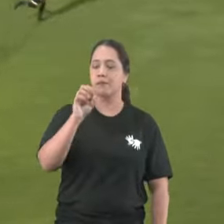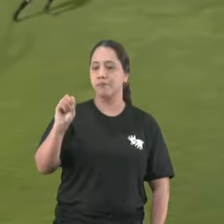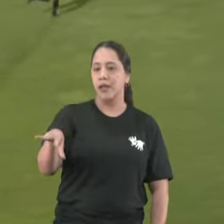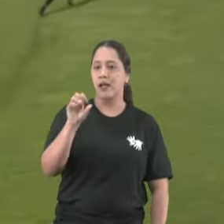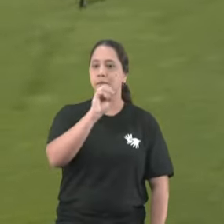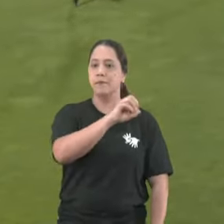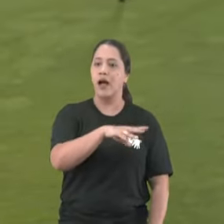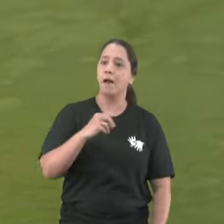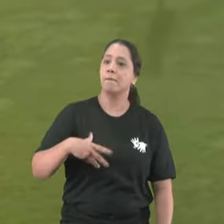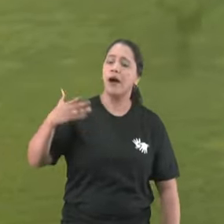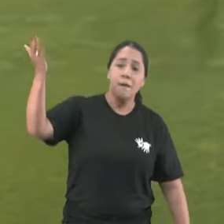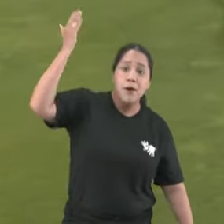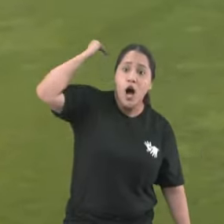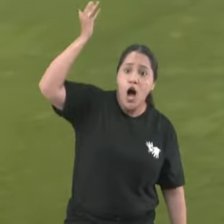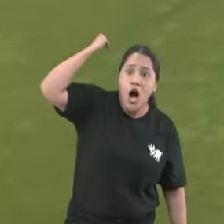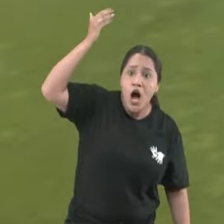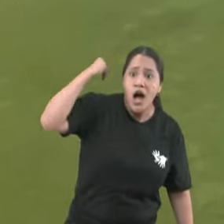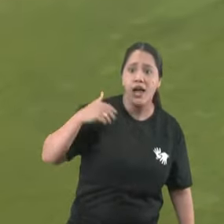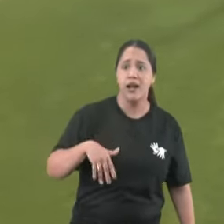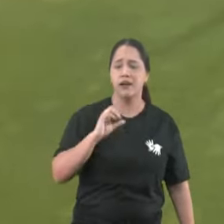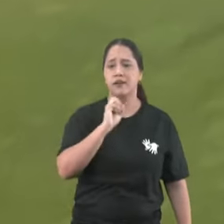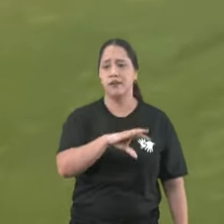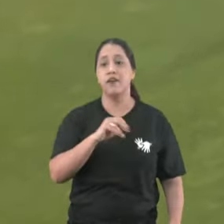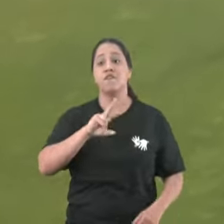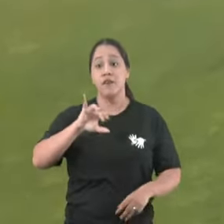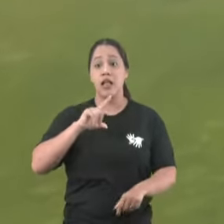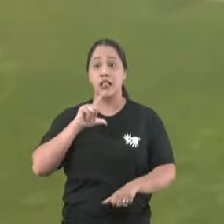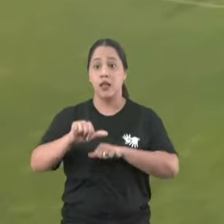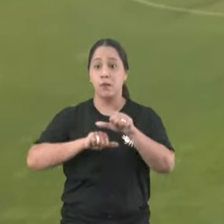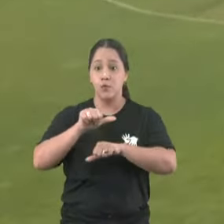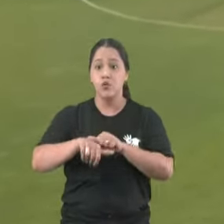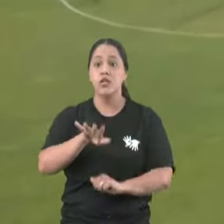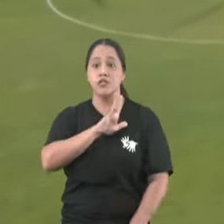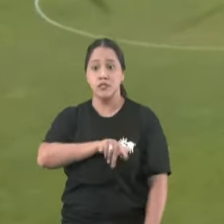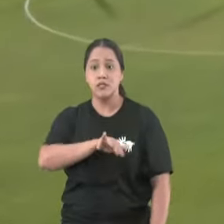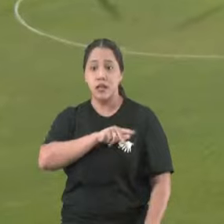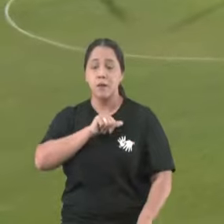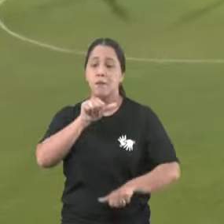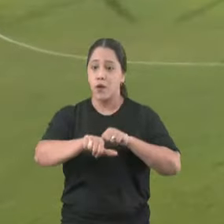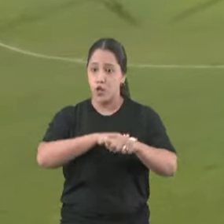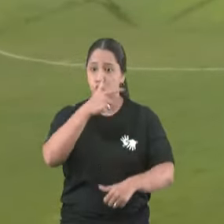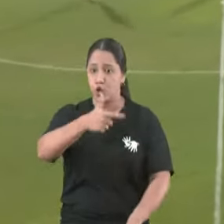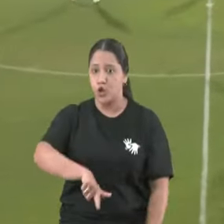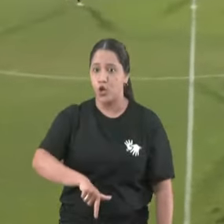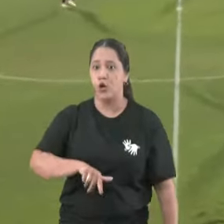Falcão. Daqui a pouco vai ter outra mudança no CRB.